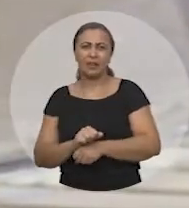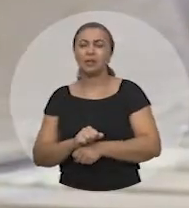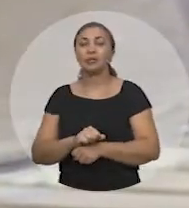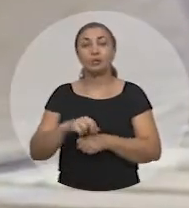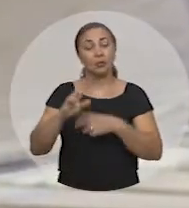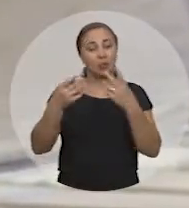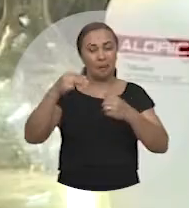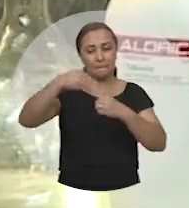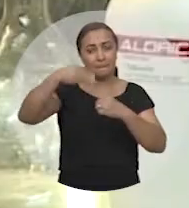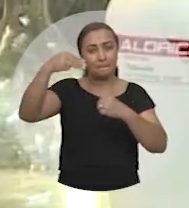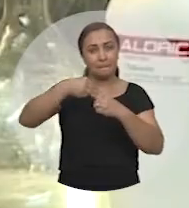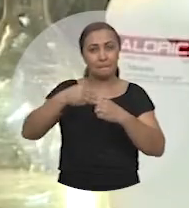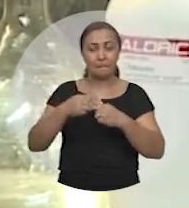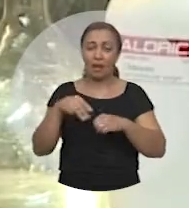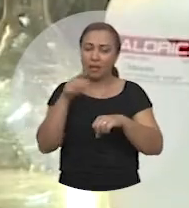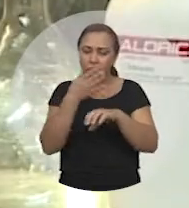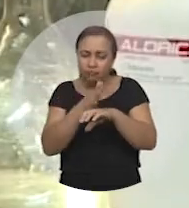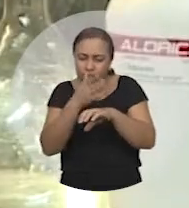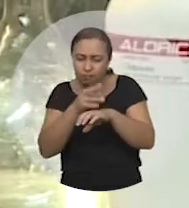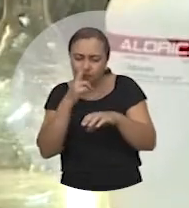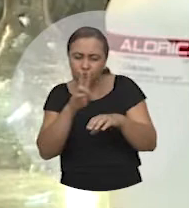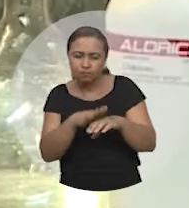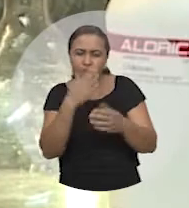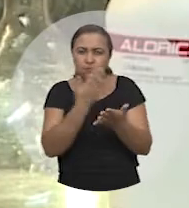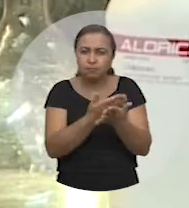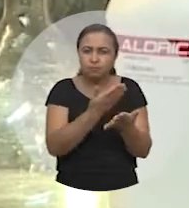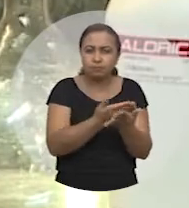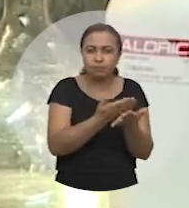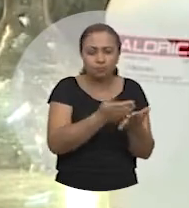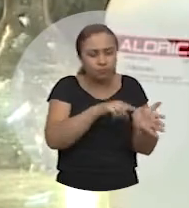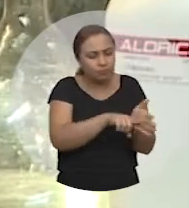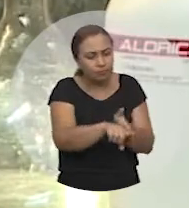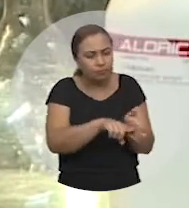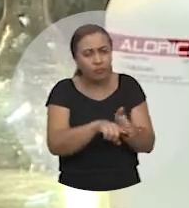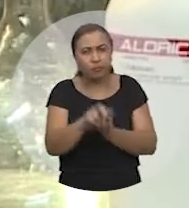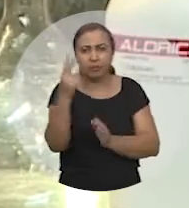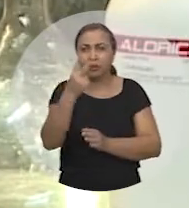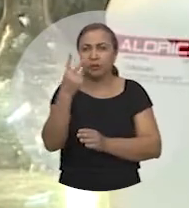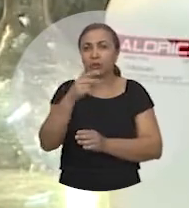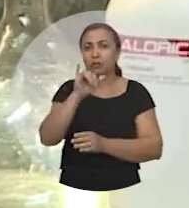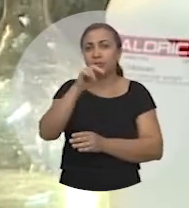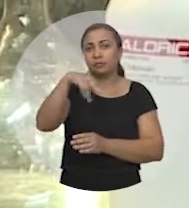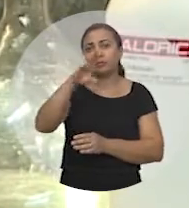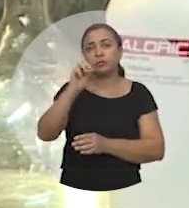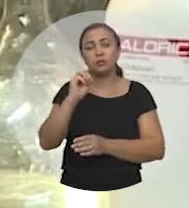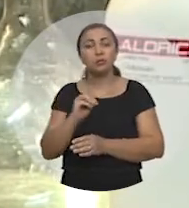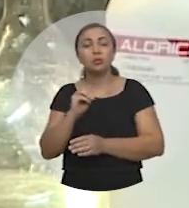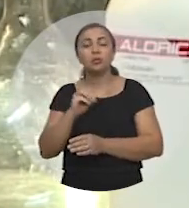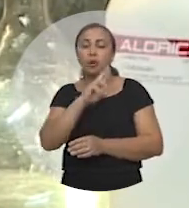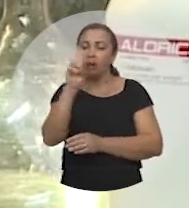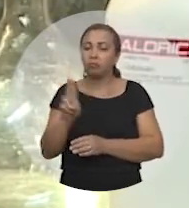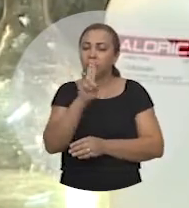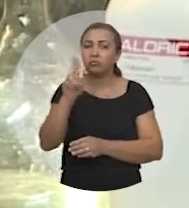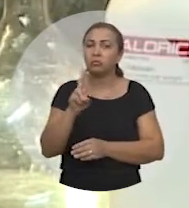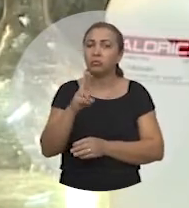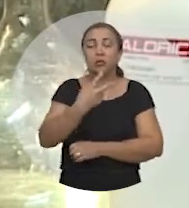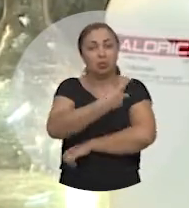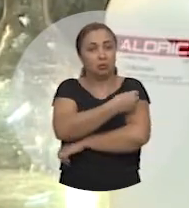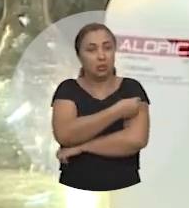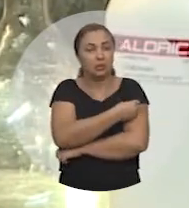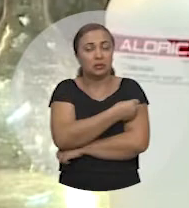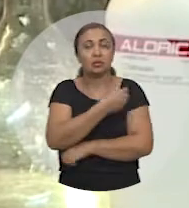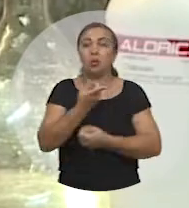mestrado e testamos esse Veneno com os dois simulados o irmão da Giovanna tradicional que é